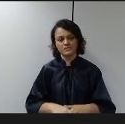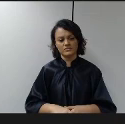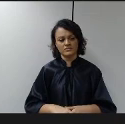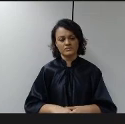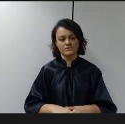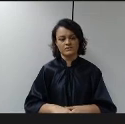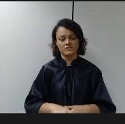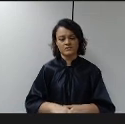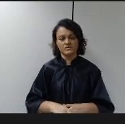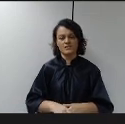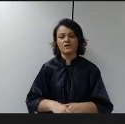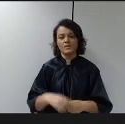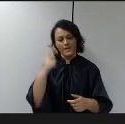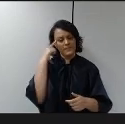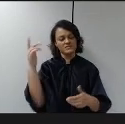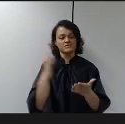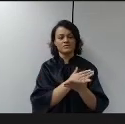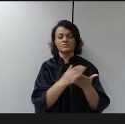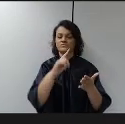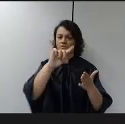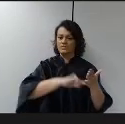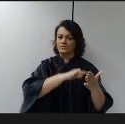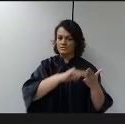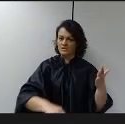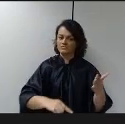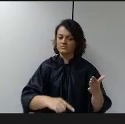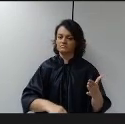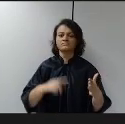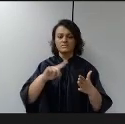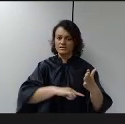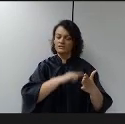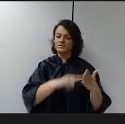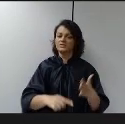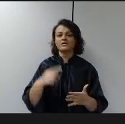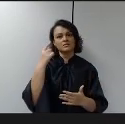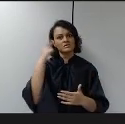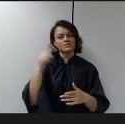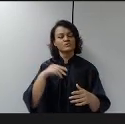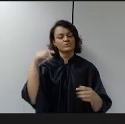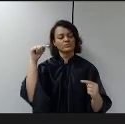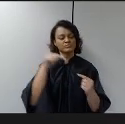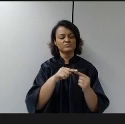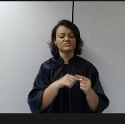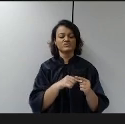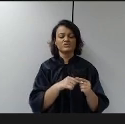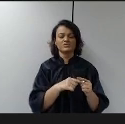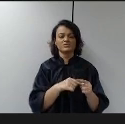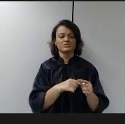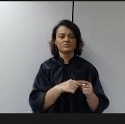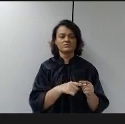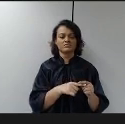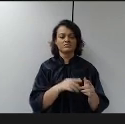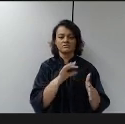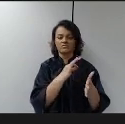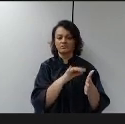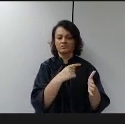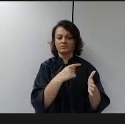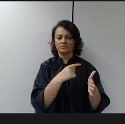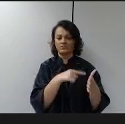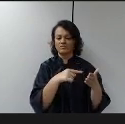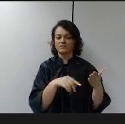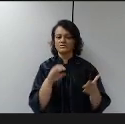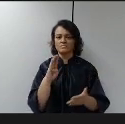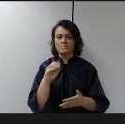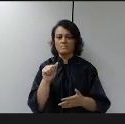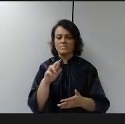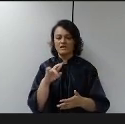eliminados, esses considerados eliminados em razão da cláusula de barreira. O Supremo Tribunal Federal, em repercussão